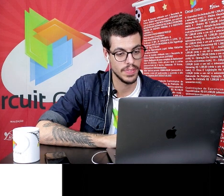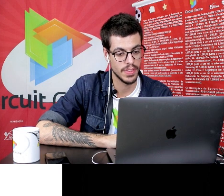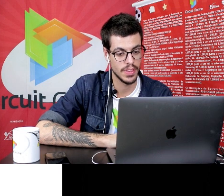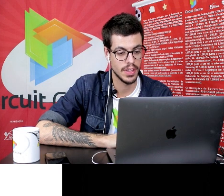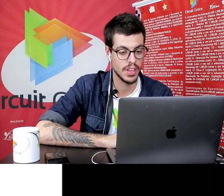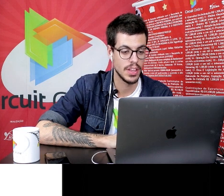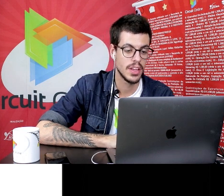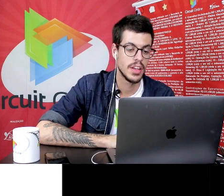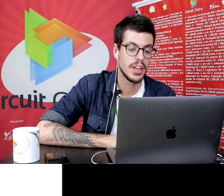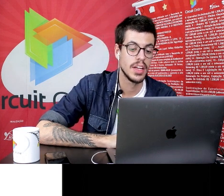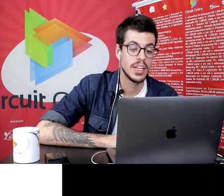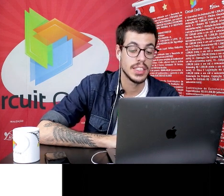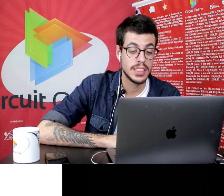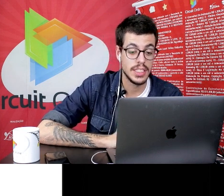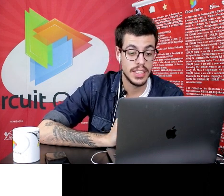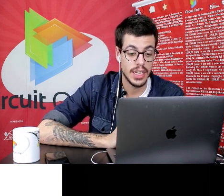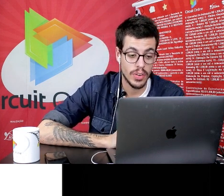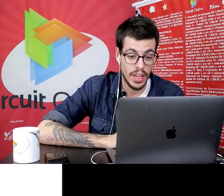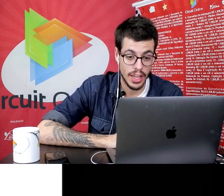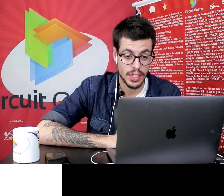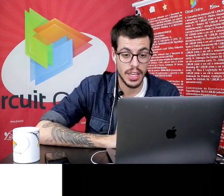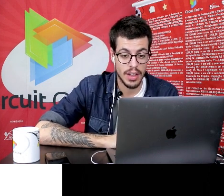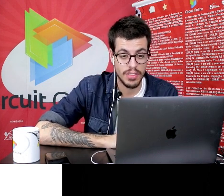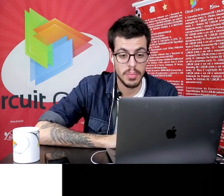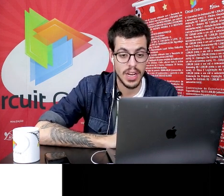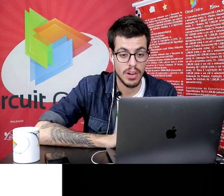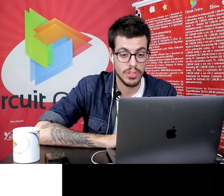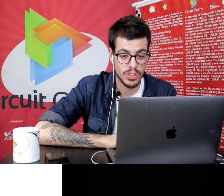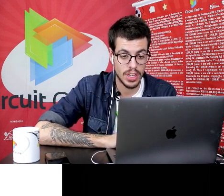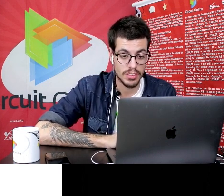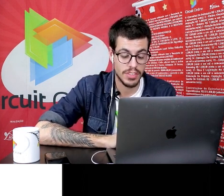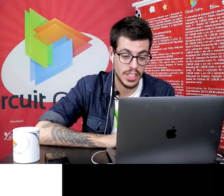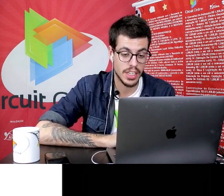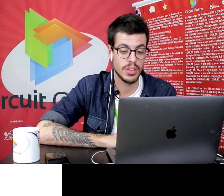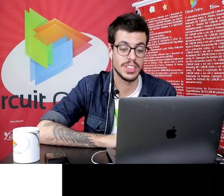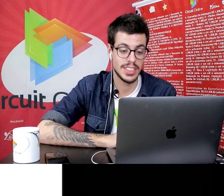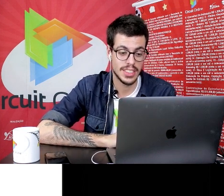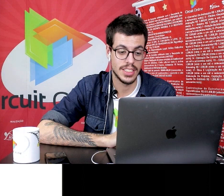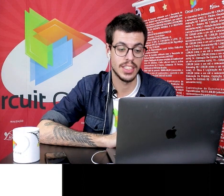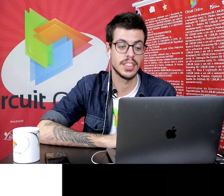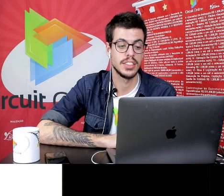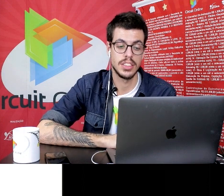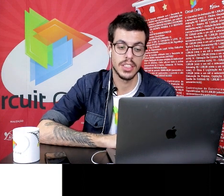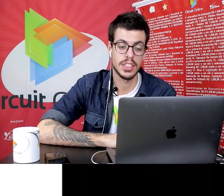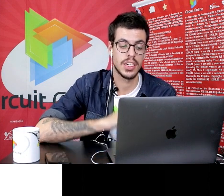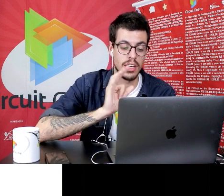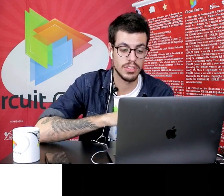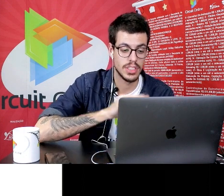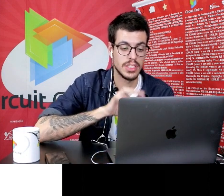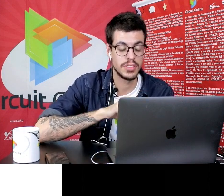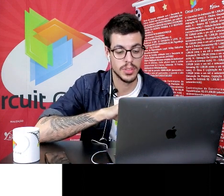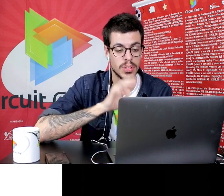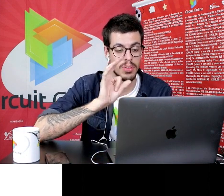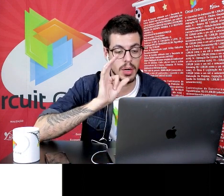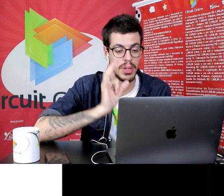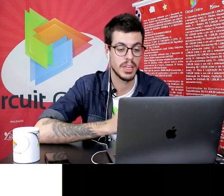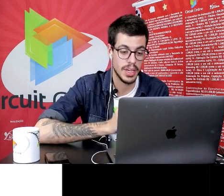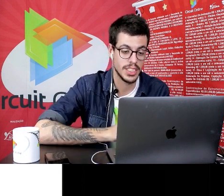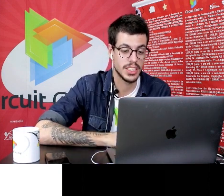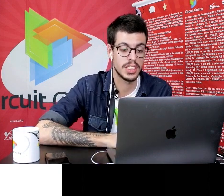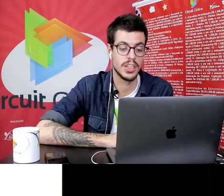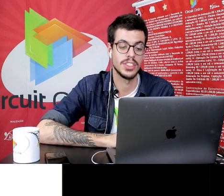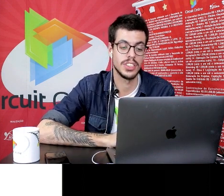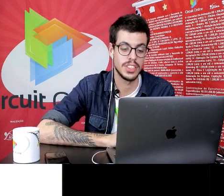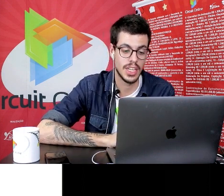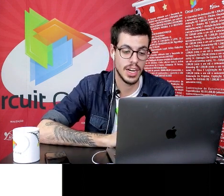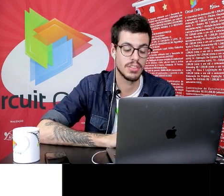tranquilo? Se tem alguém que é familiar com fotografia e coisas assim, a gente gravou esse filme com a